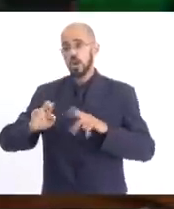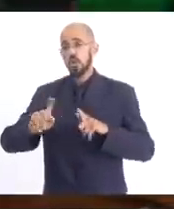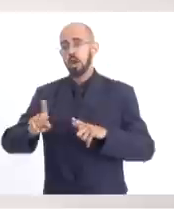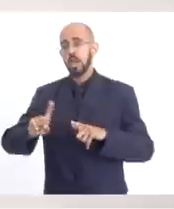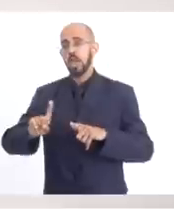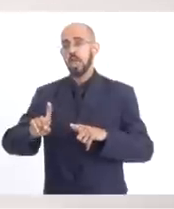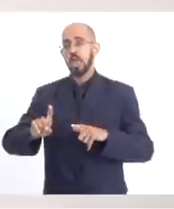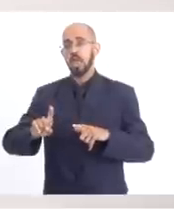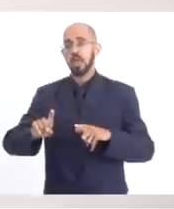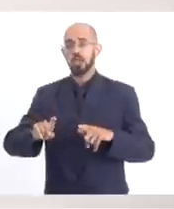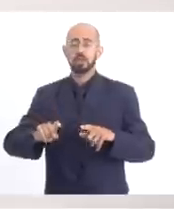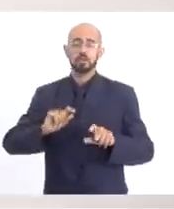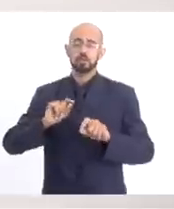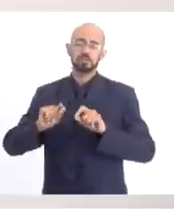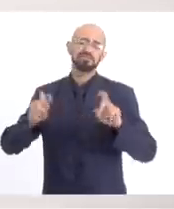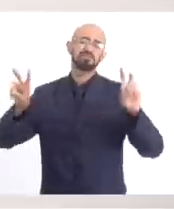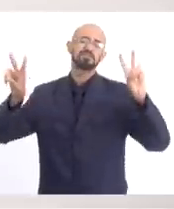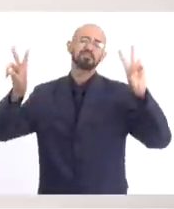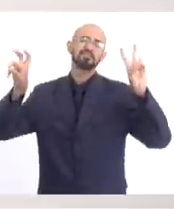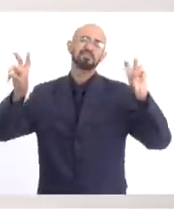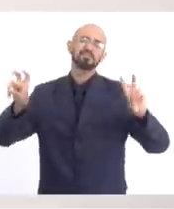as teses são muitas.